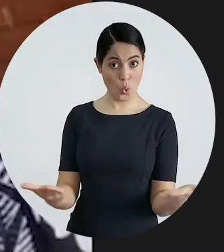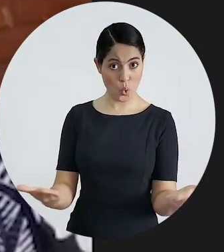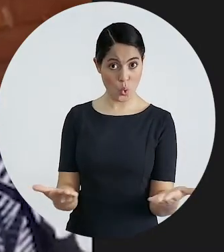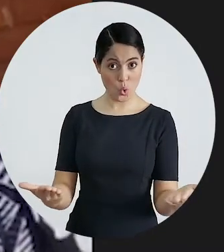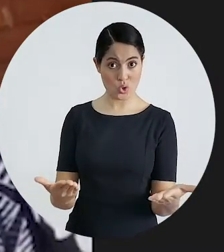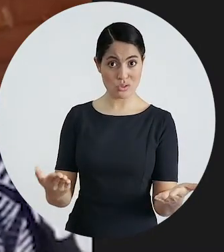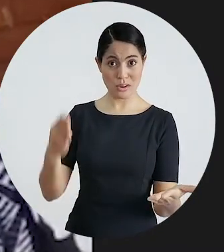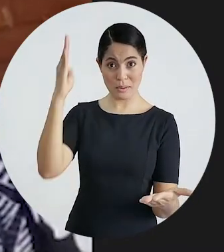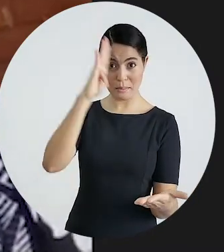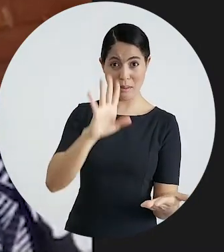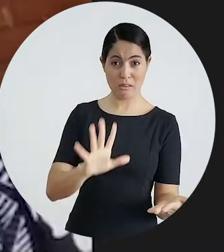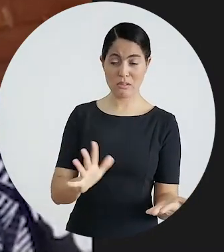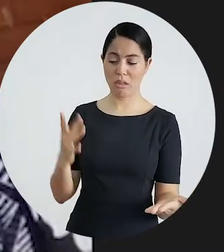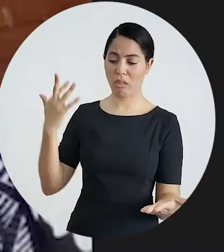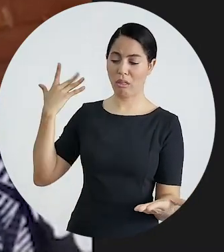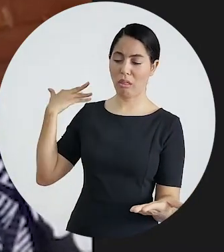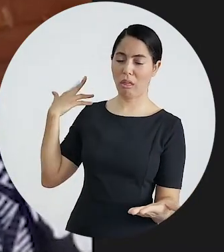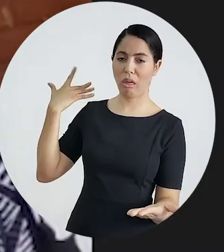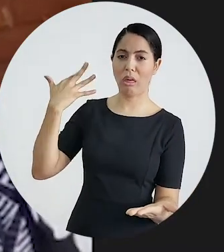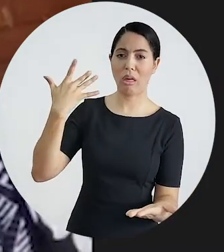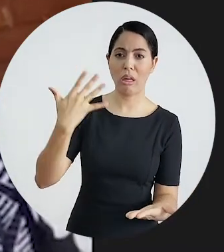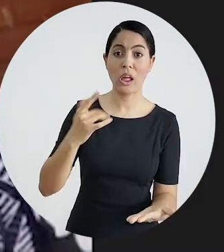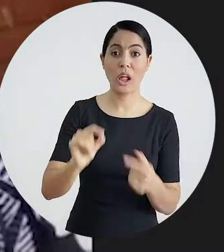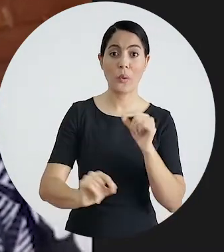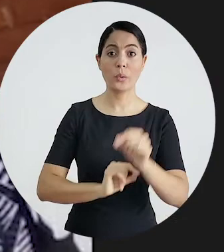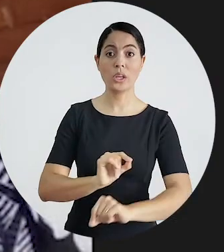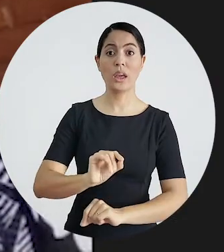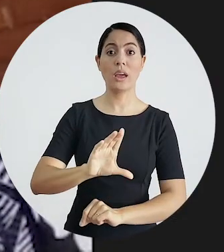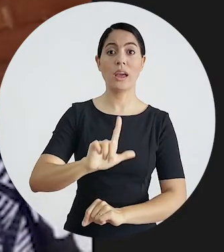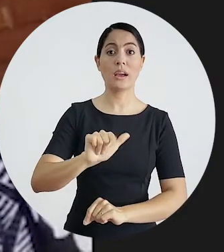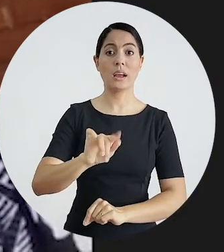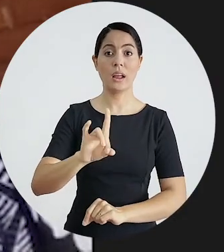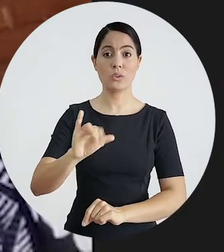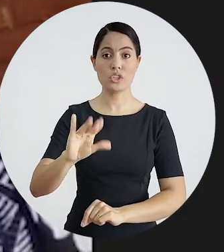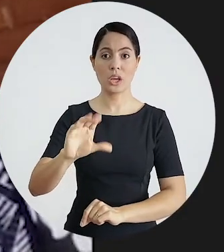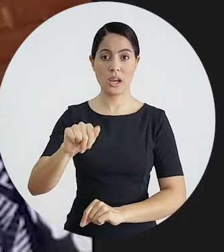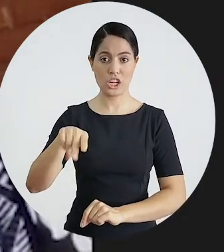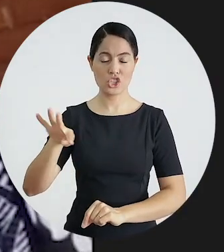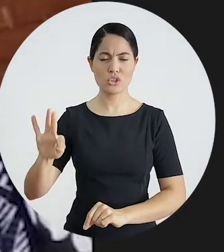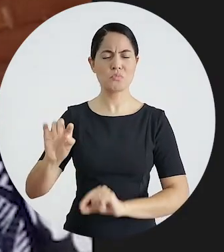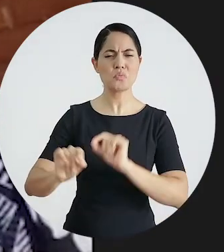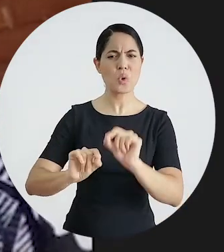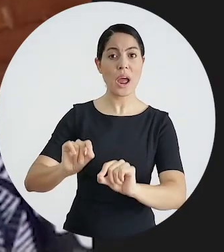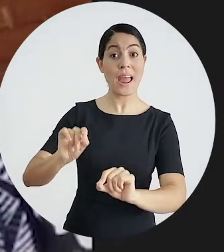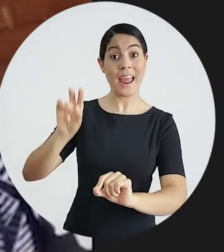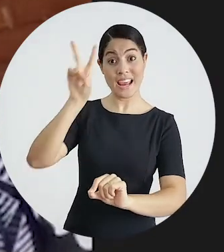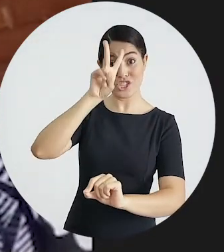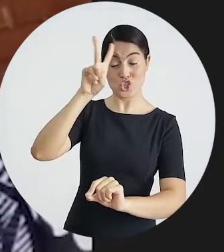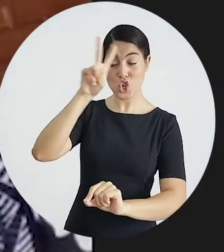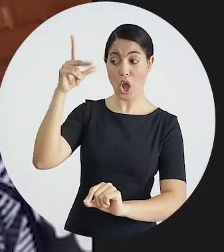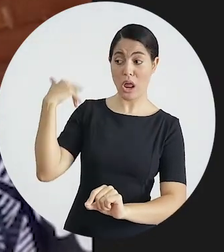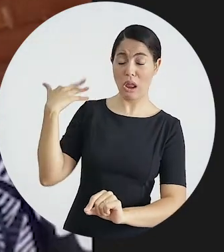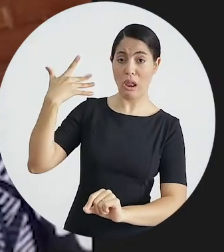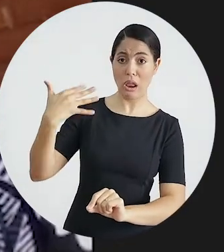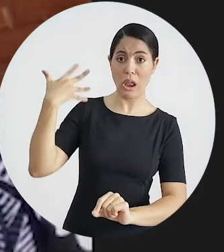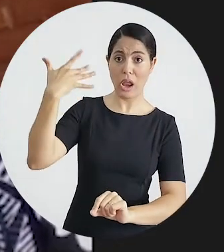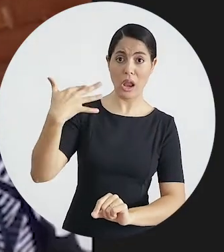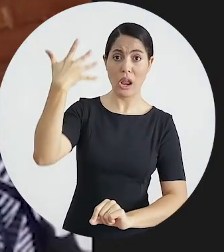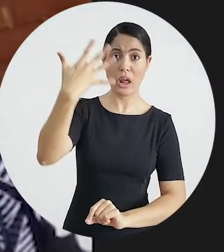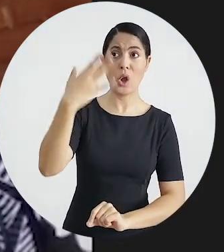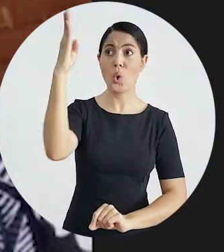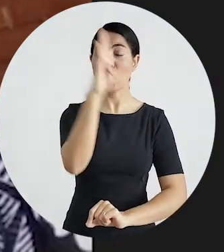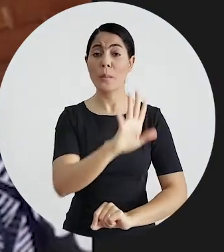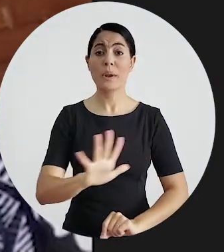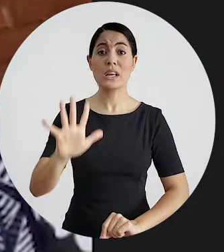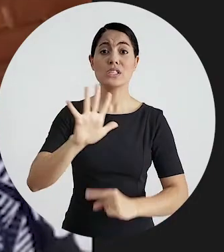nossa educação, ela foi, eu diria, claudicante. Ela traz uma história do Brasil, onde os negros